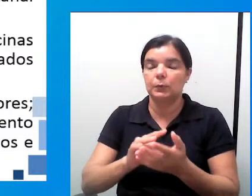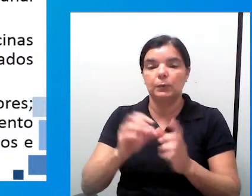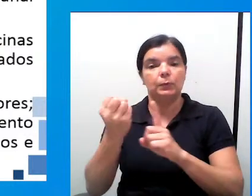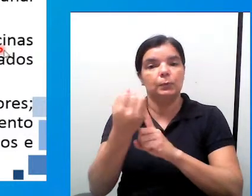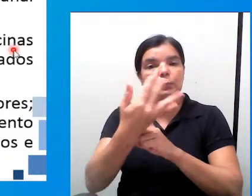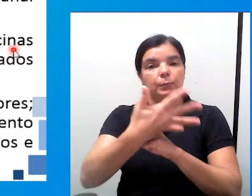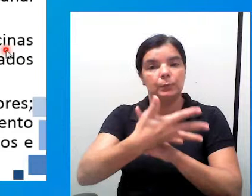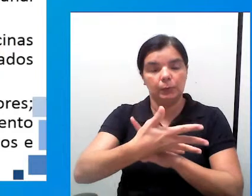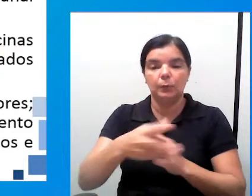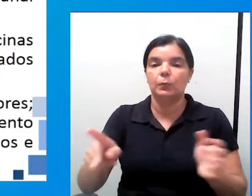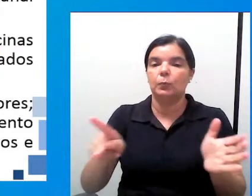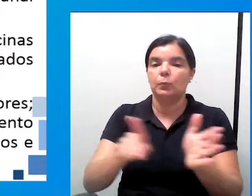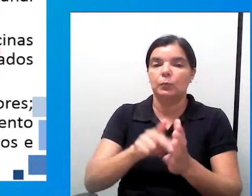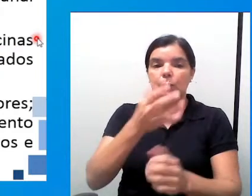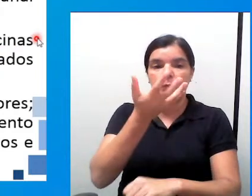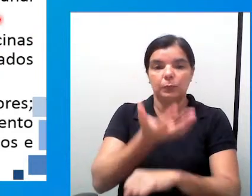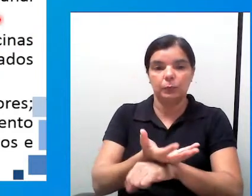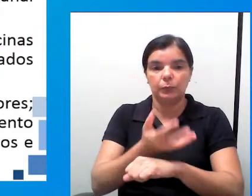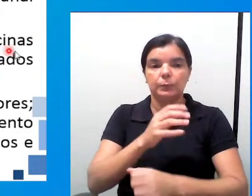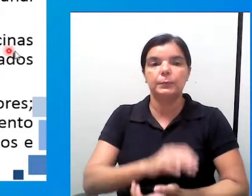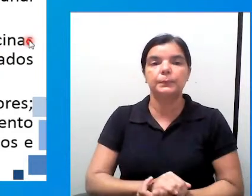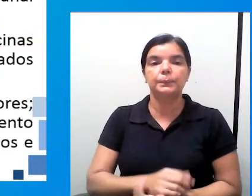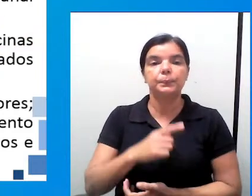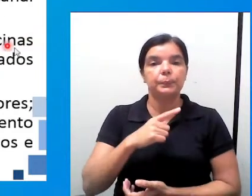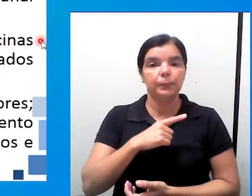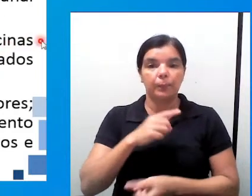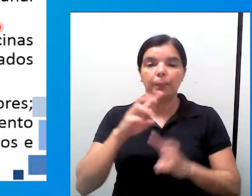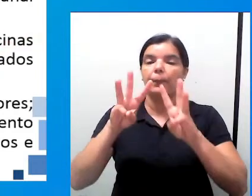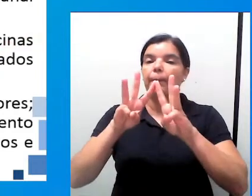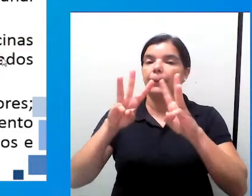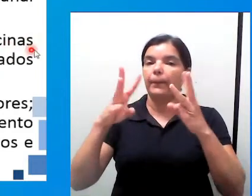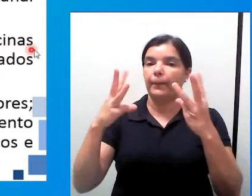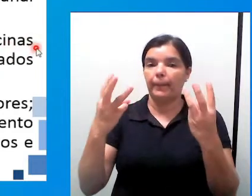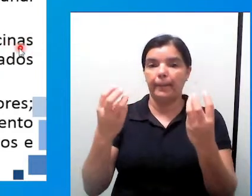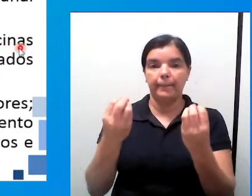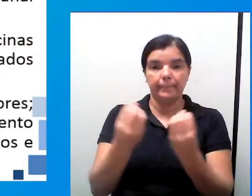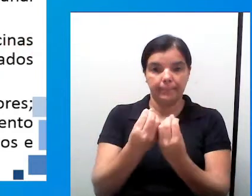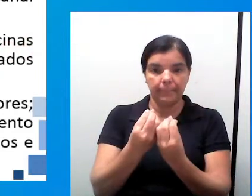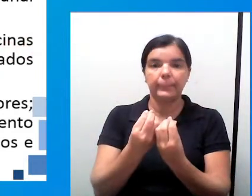aquela disciplina. Também nós apresentamos durante a Semana Tecnológica